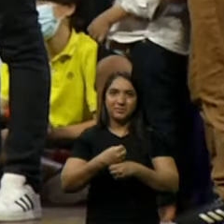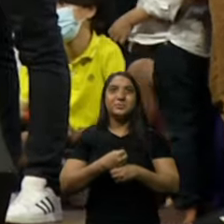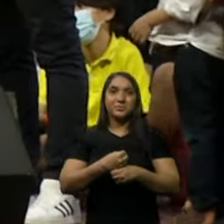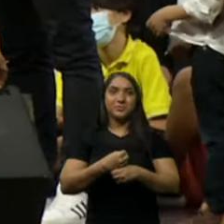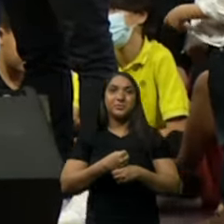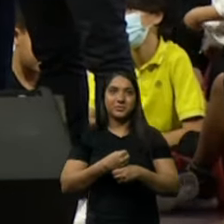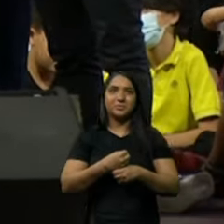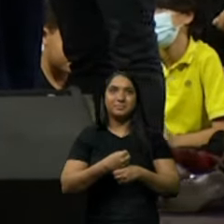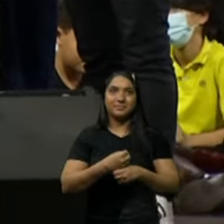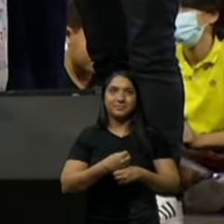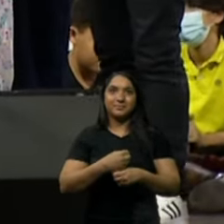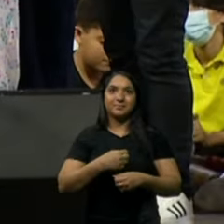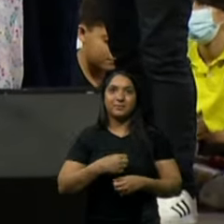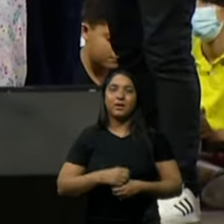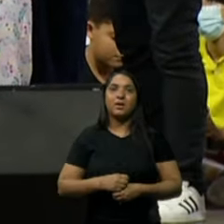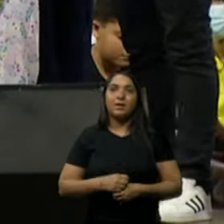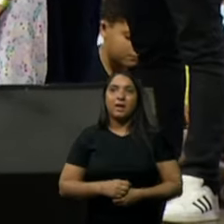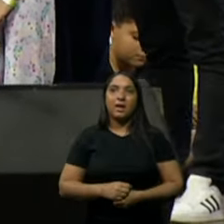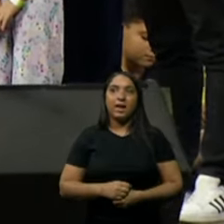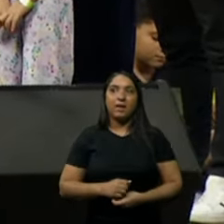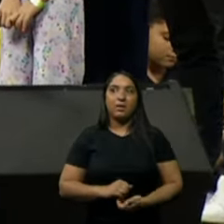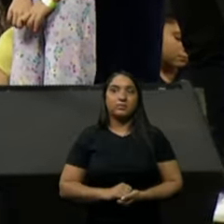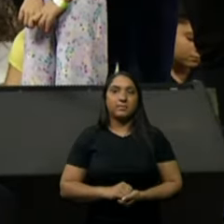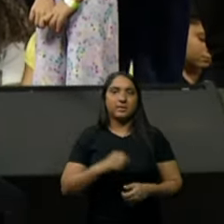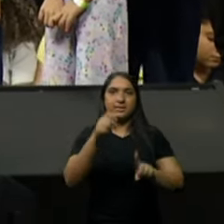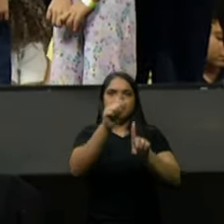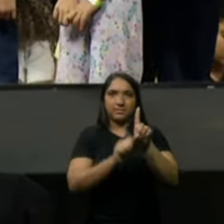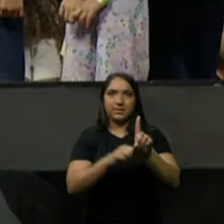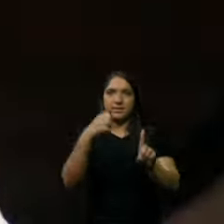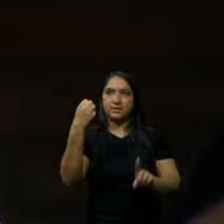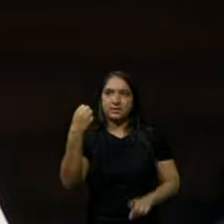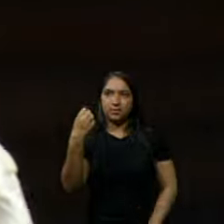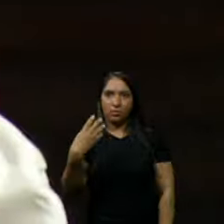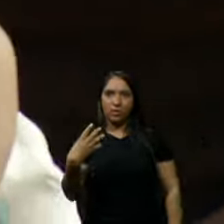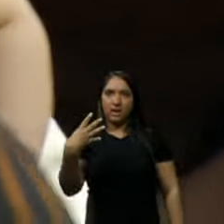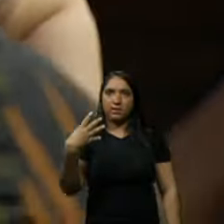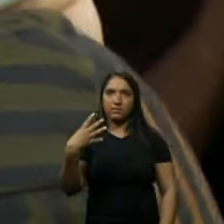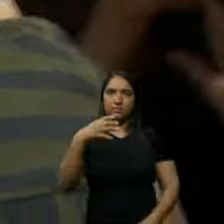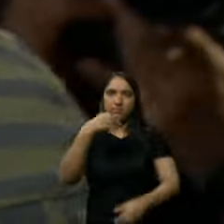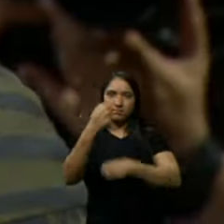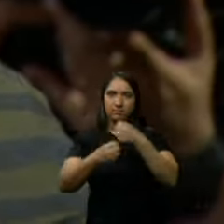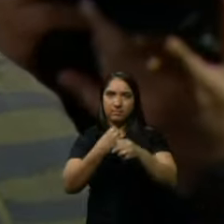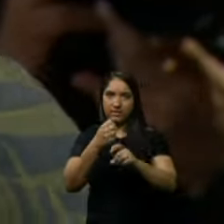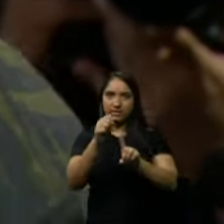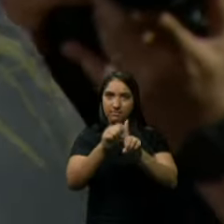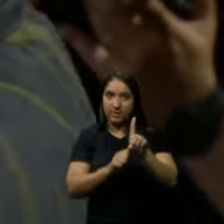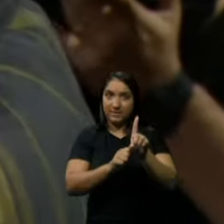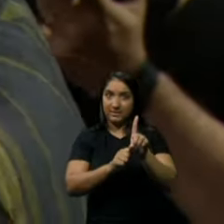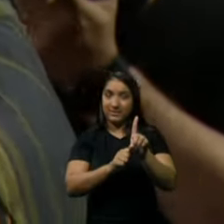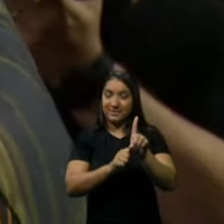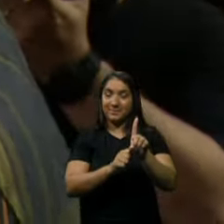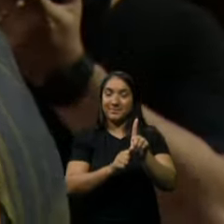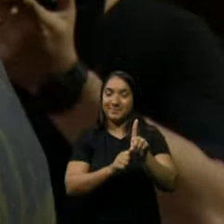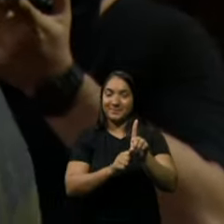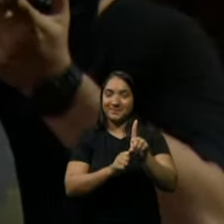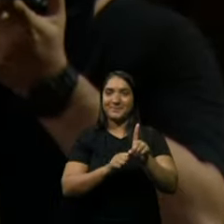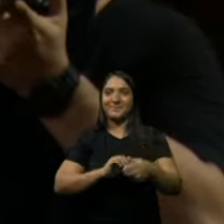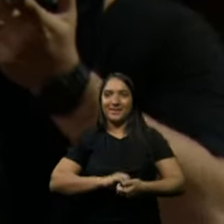e dá um close na pequena aqui ó 4 mesinhos só a Maria olha que gatinha